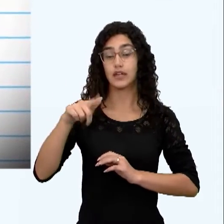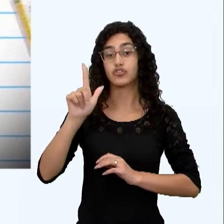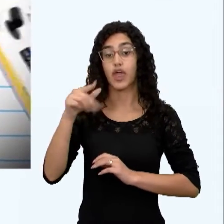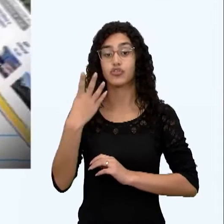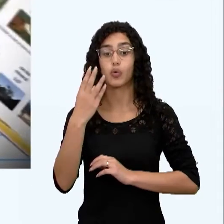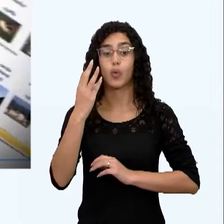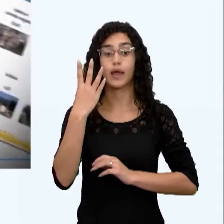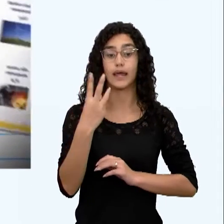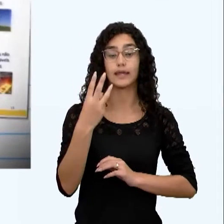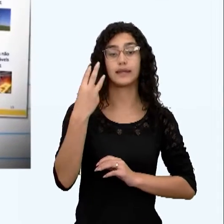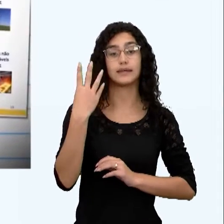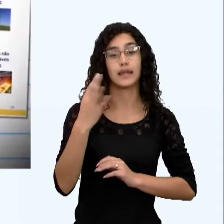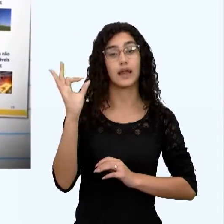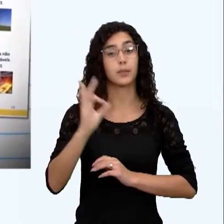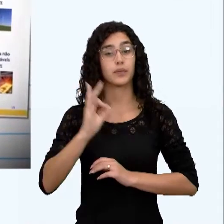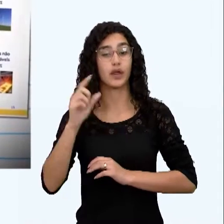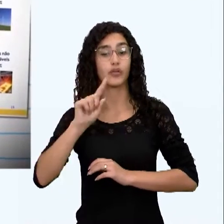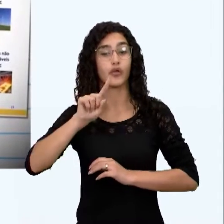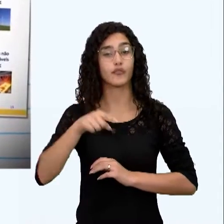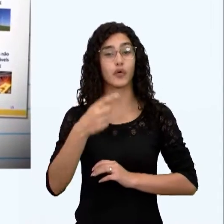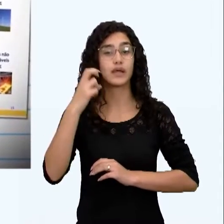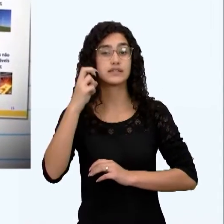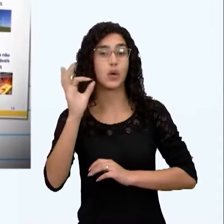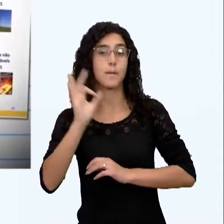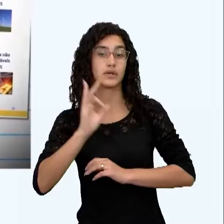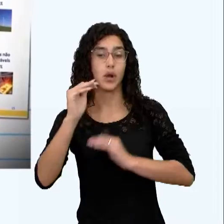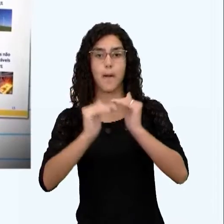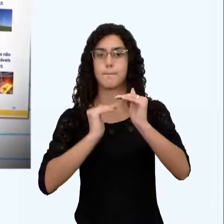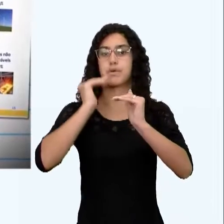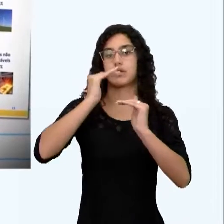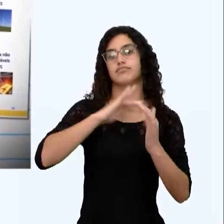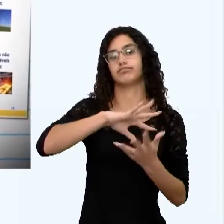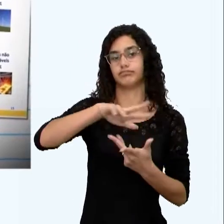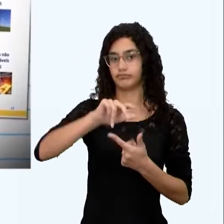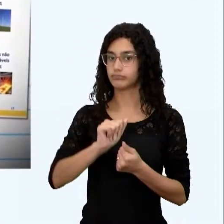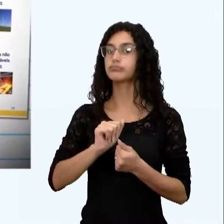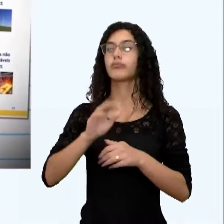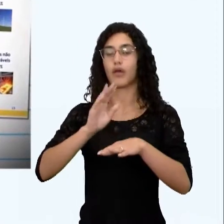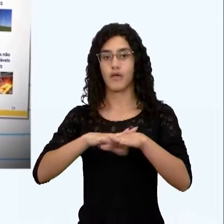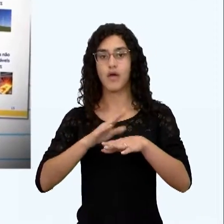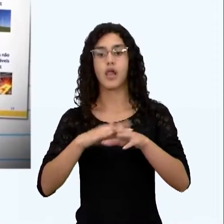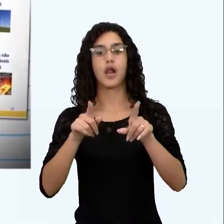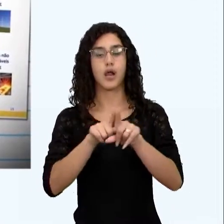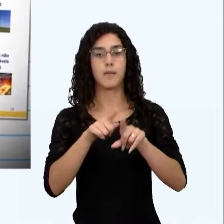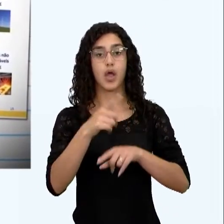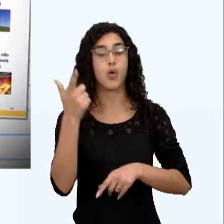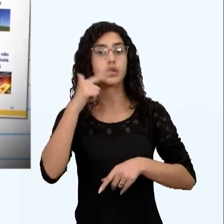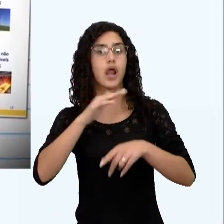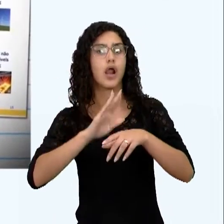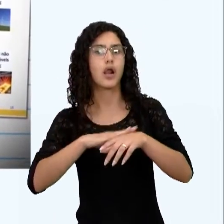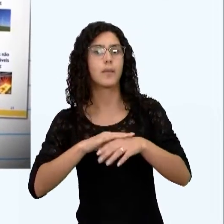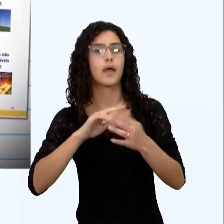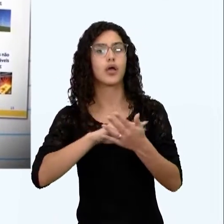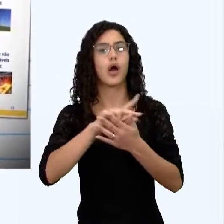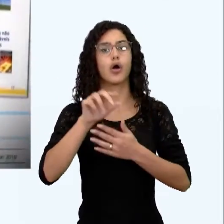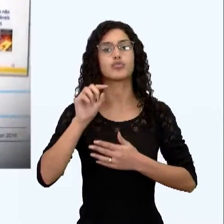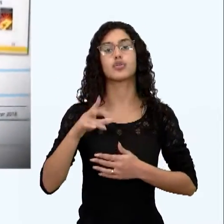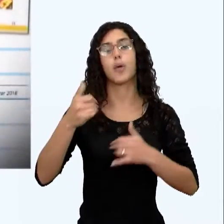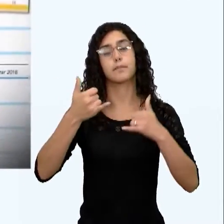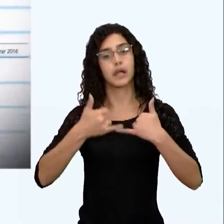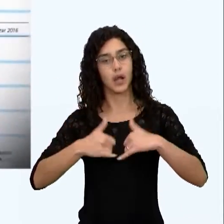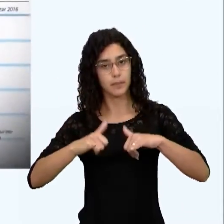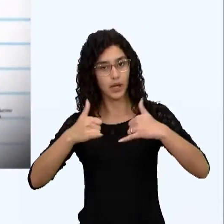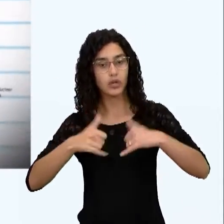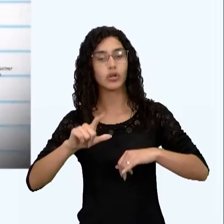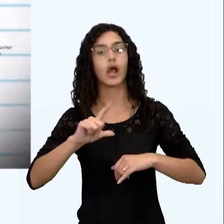de 43,5%, muito acima da média mundial. Um dado curioso é que, se considerarmos apenas a geração de energia